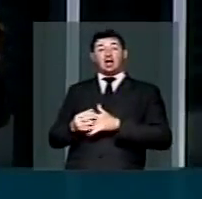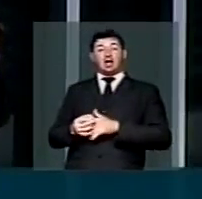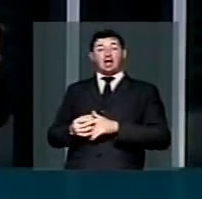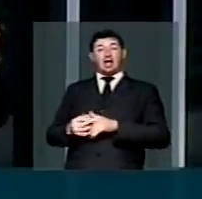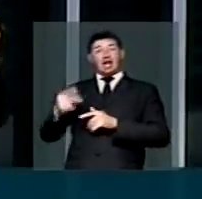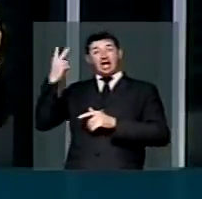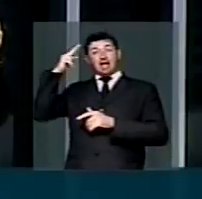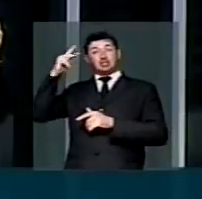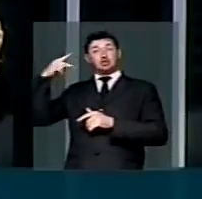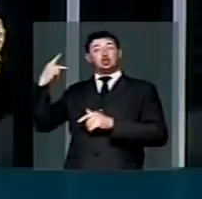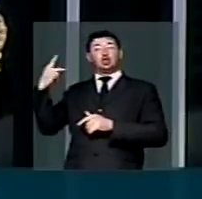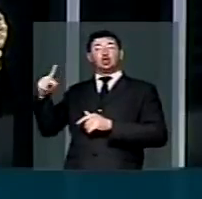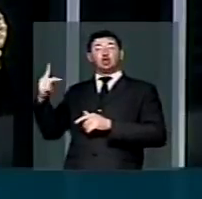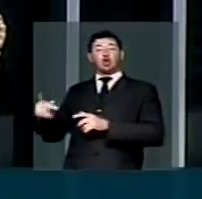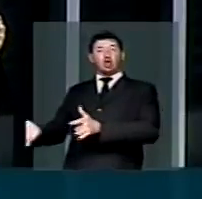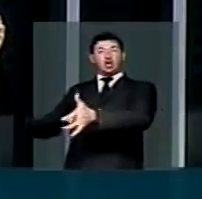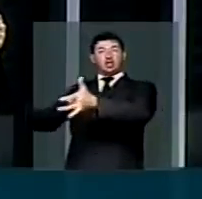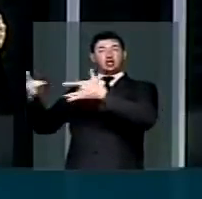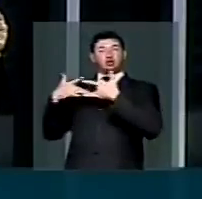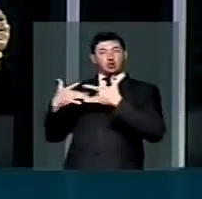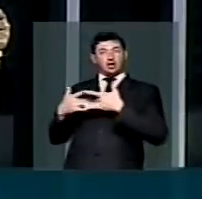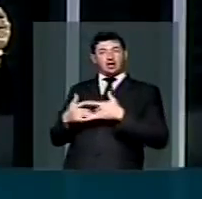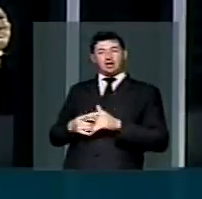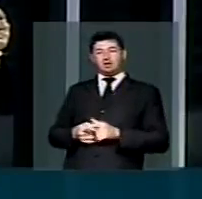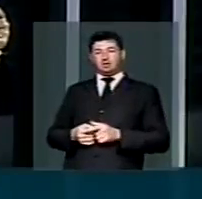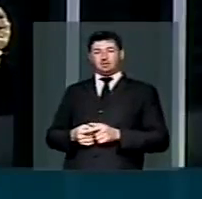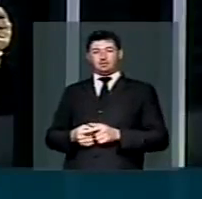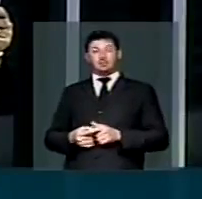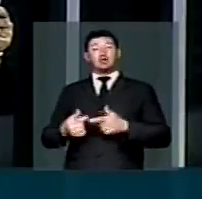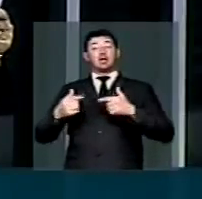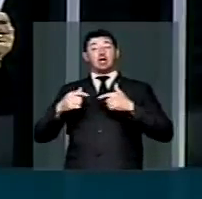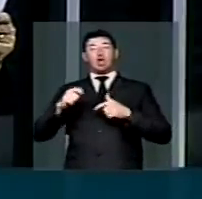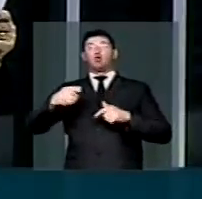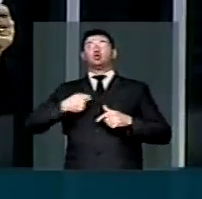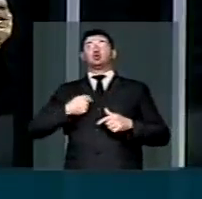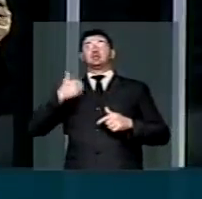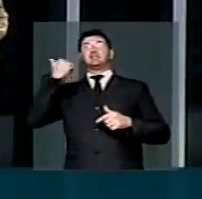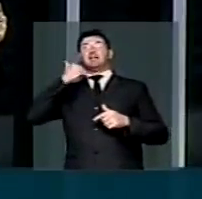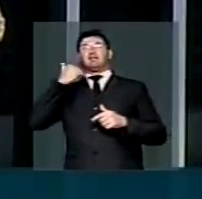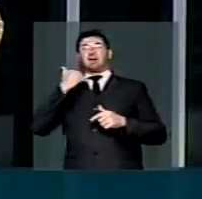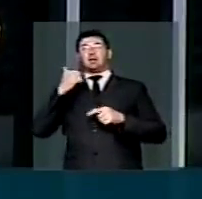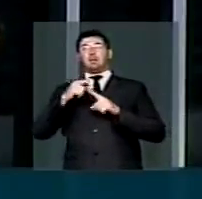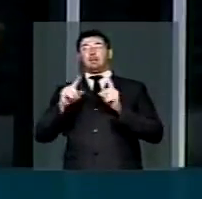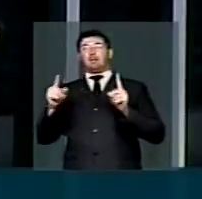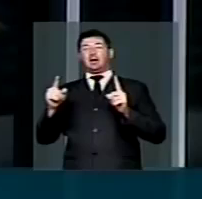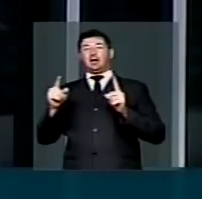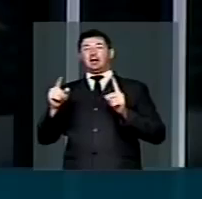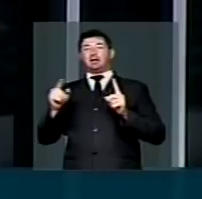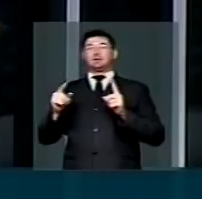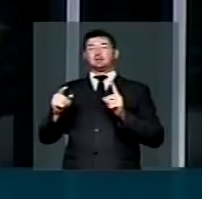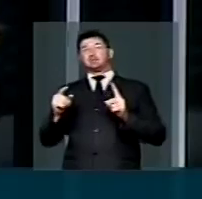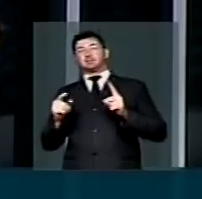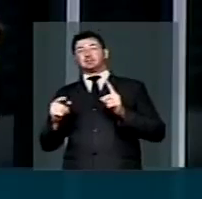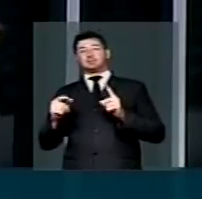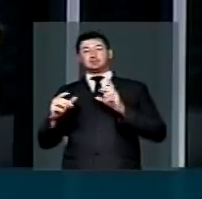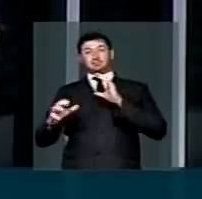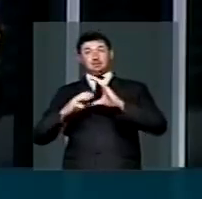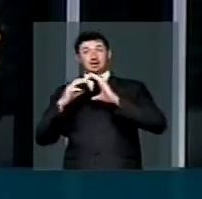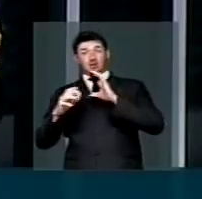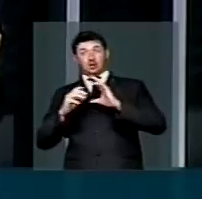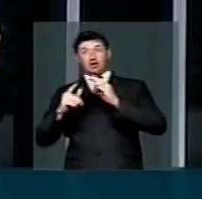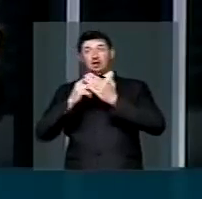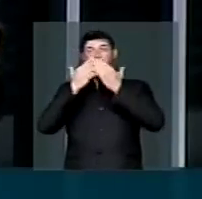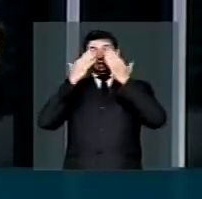casa sem telhado na linguagem chula dele. Eu sou safado, mas no meio de comunicação,